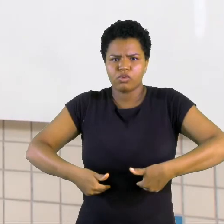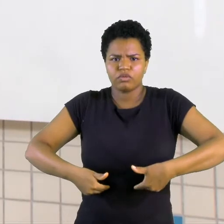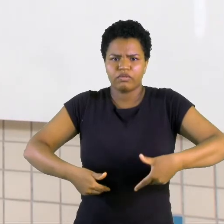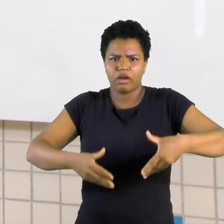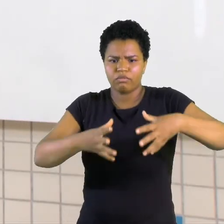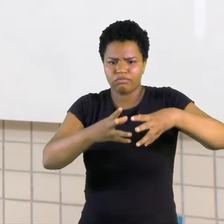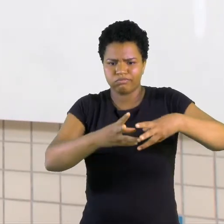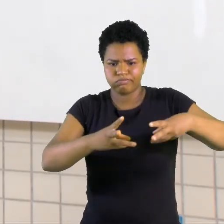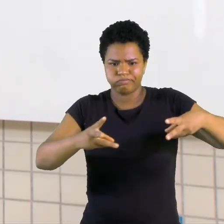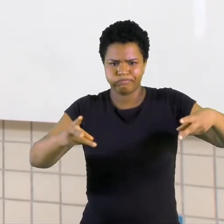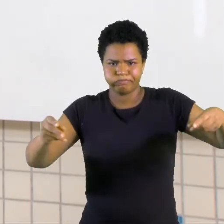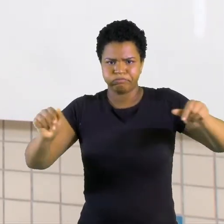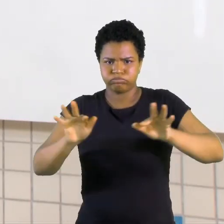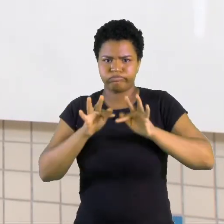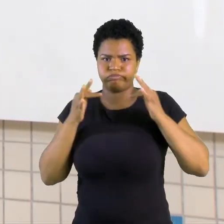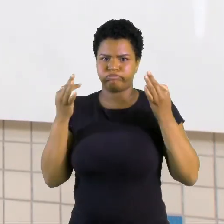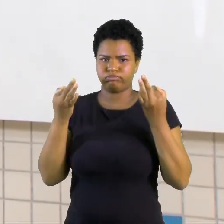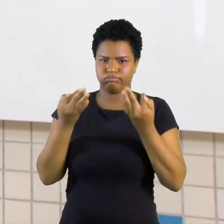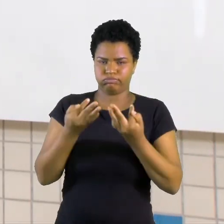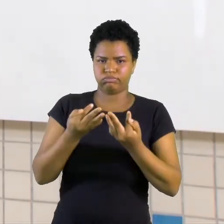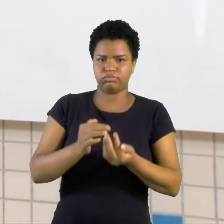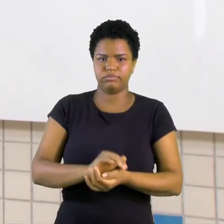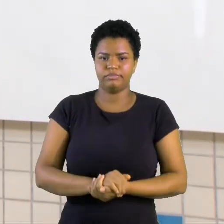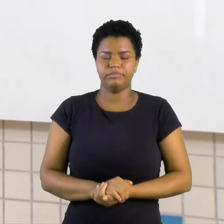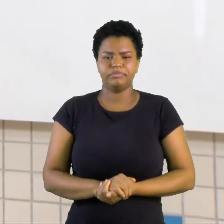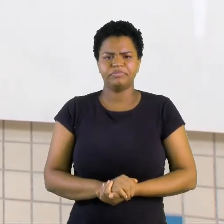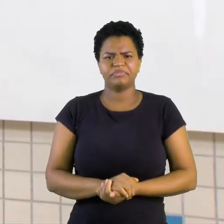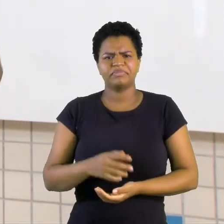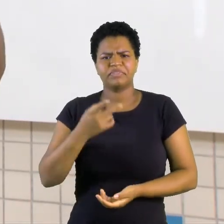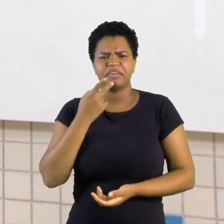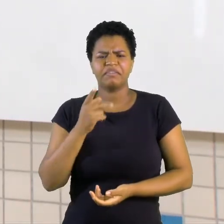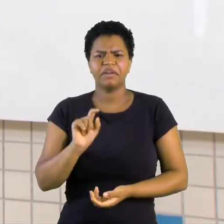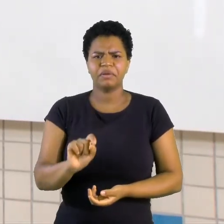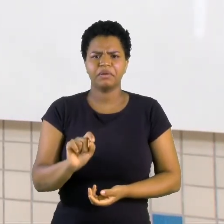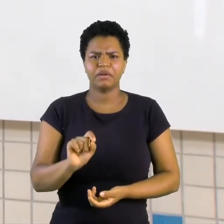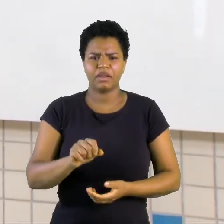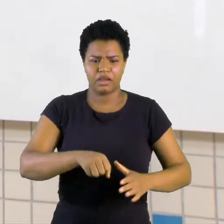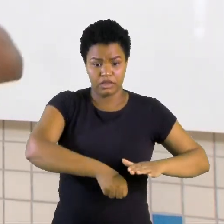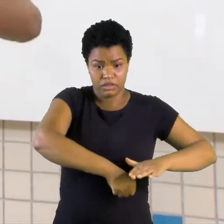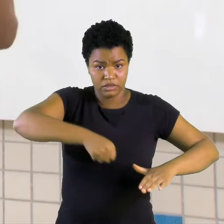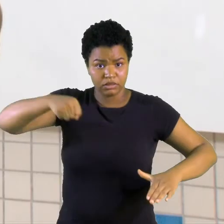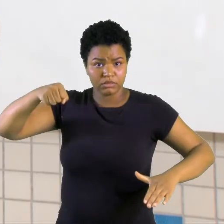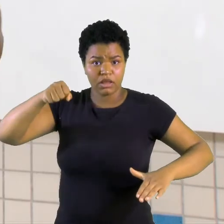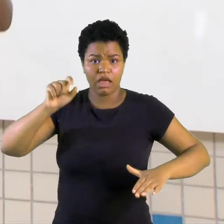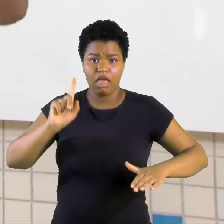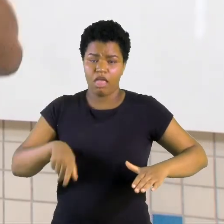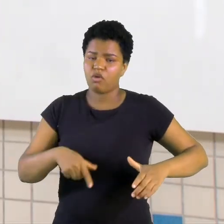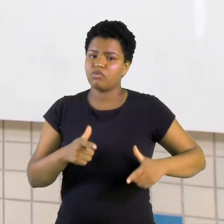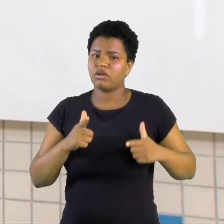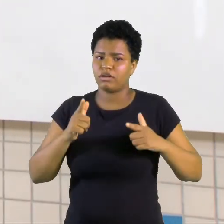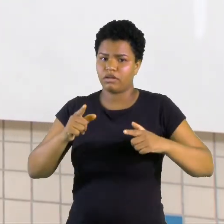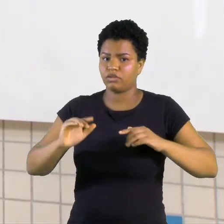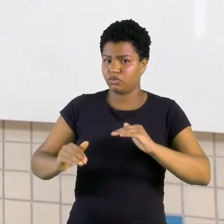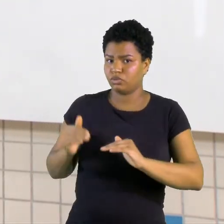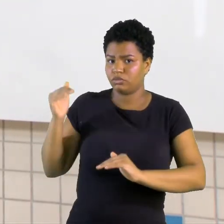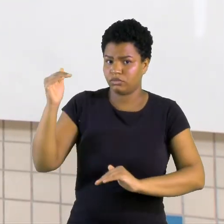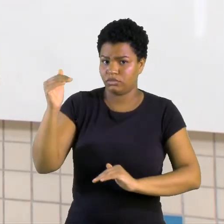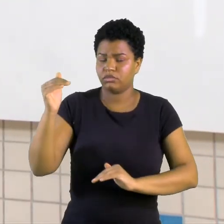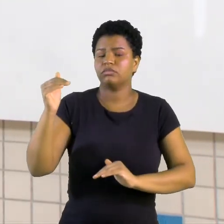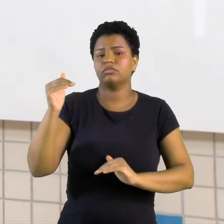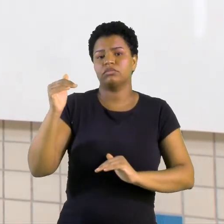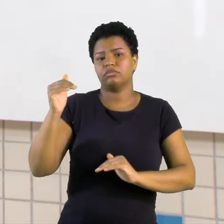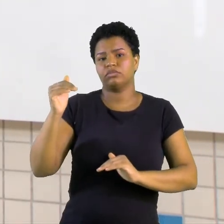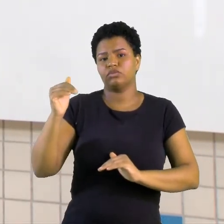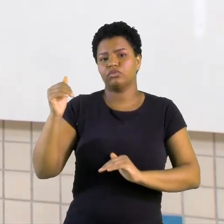a família selvagem. Quando ele fala isso, ele sugere que a espada, porque é um armamento superior ao armamento, né,